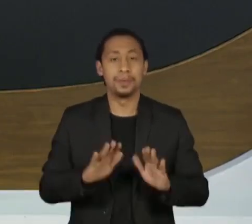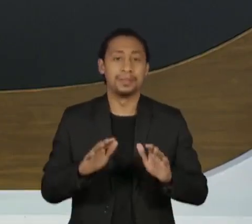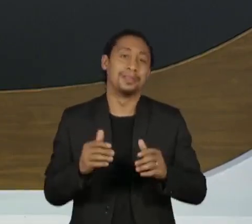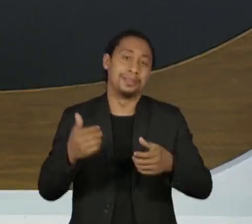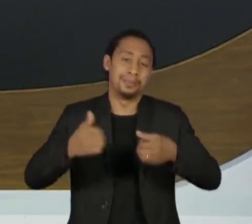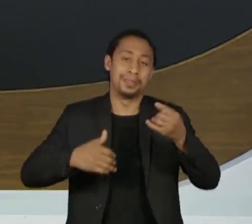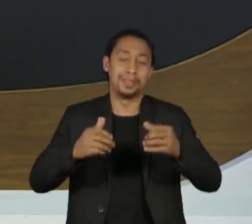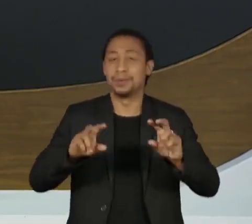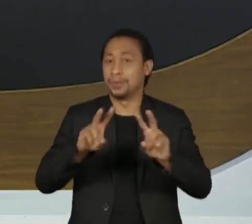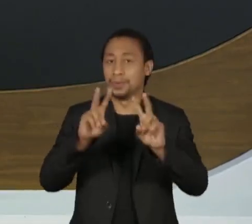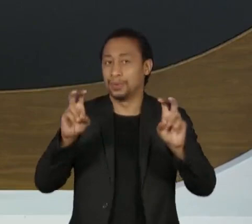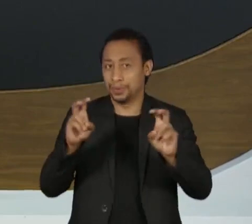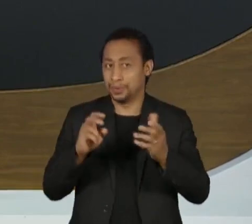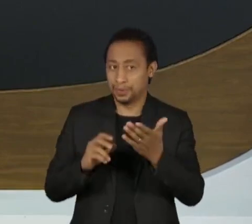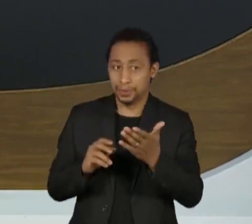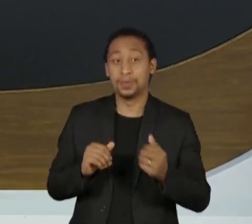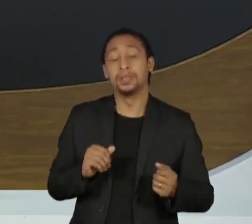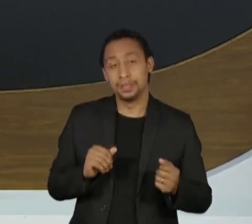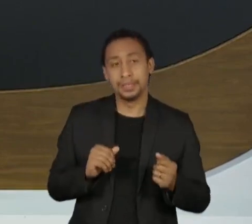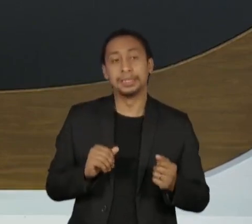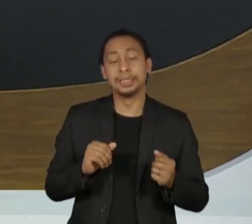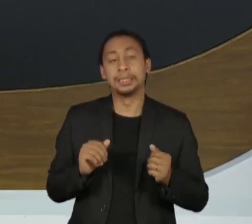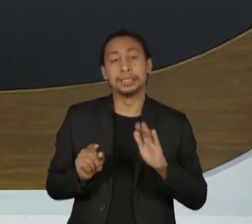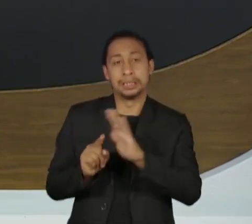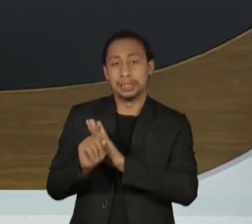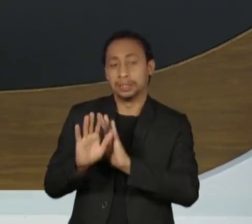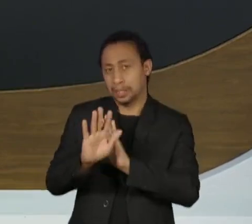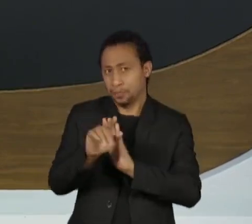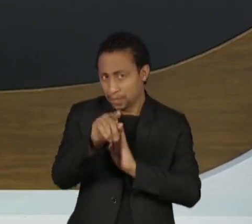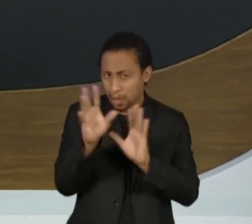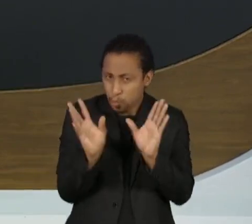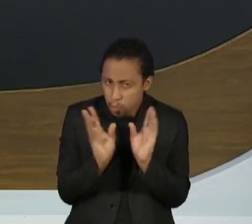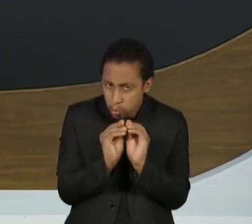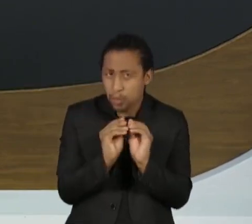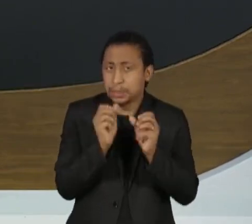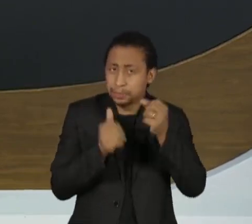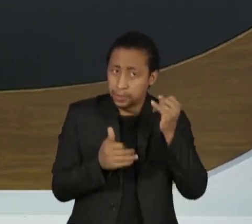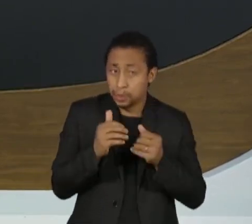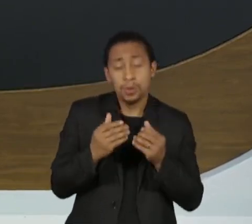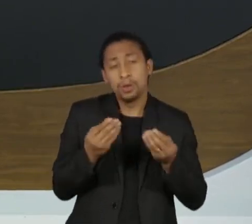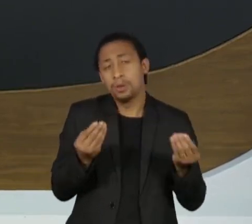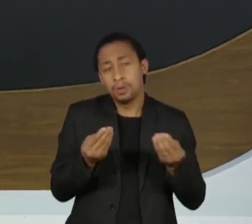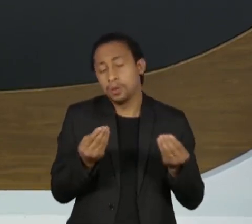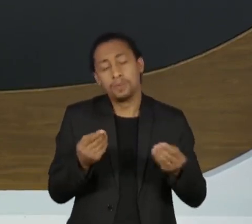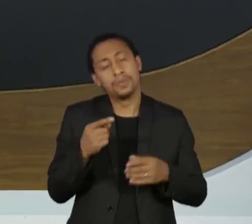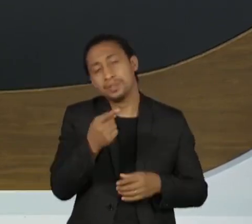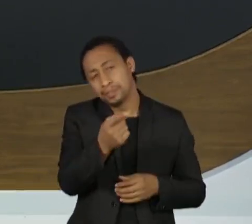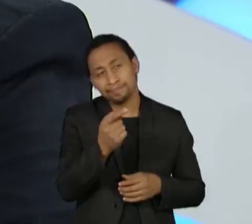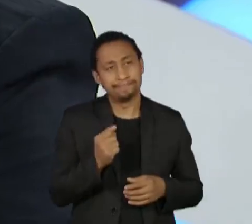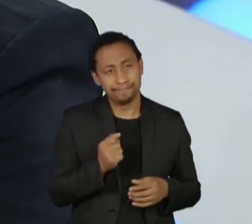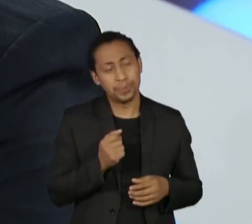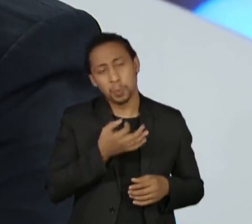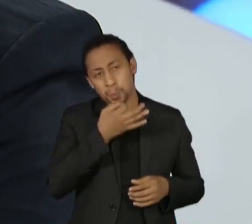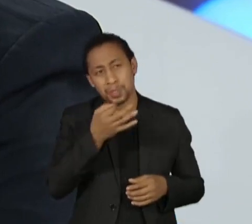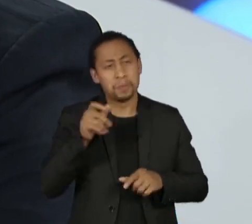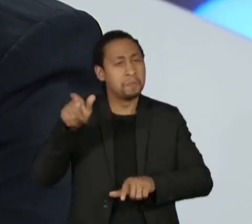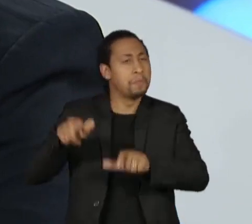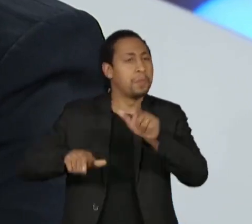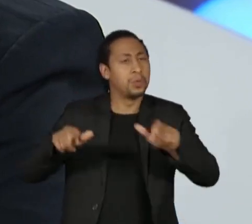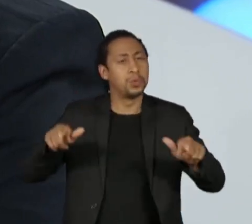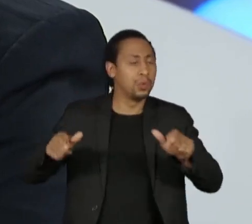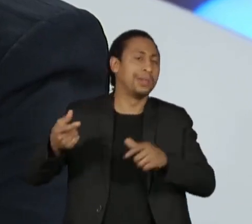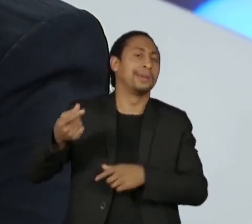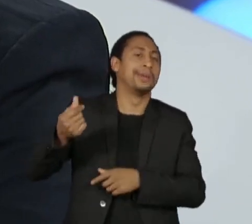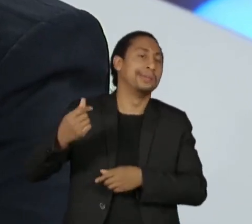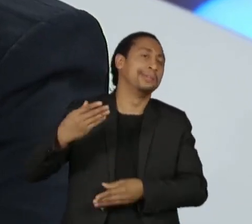vou aproveitar que o senhor foi breve, só para perguntar como o senhor vê aqueles parlamentares que, diante da decisão do orçamento secreto,